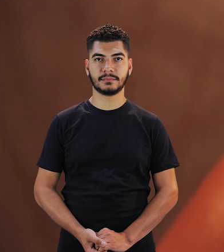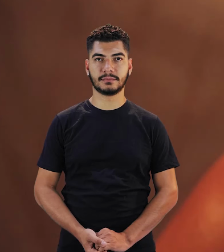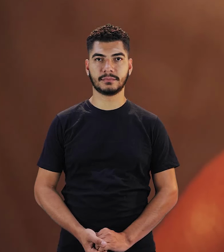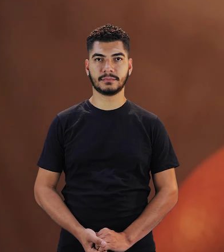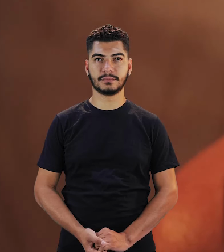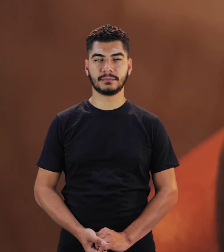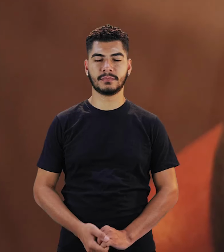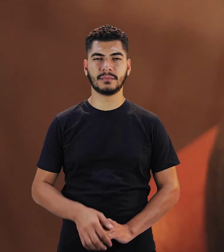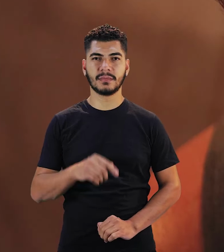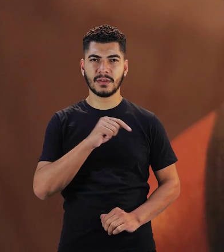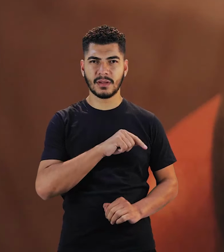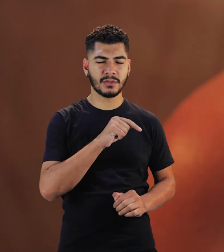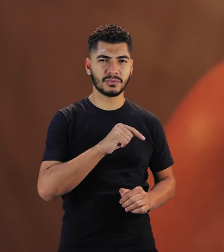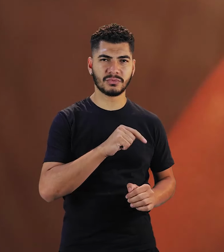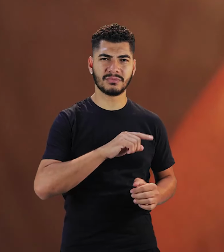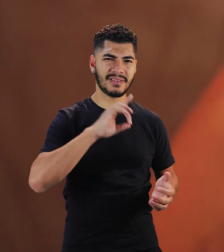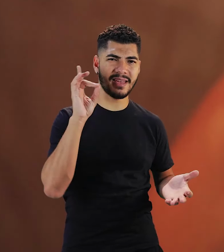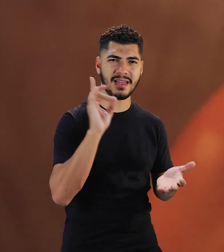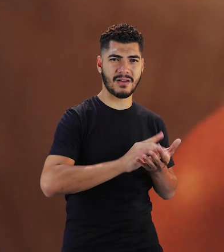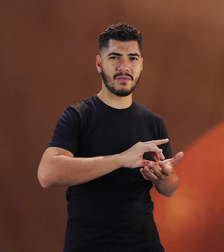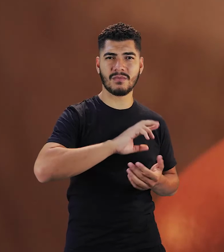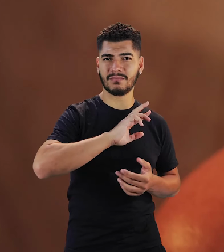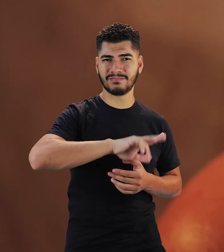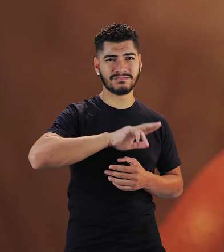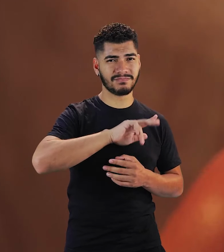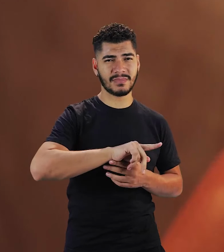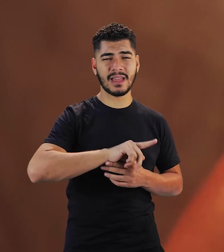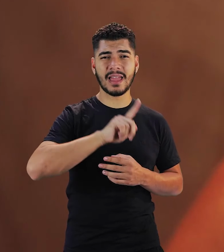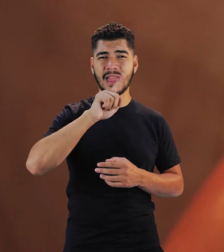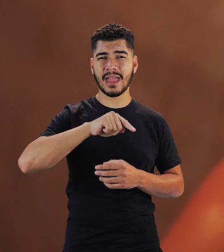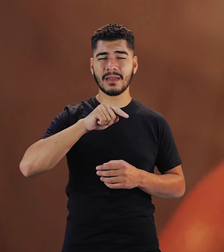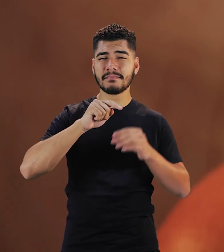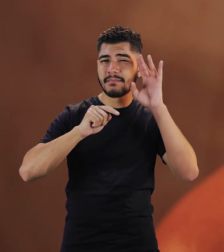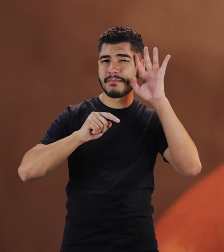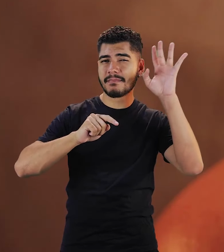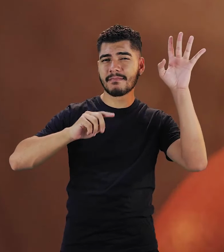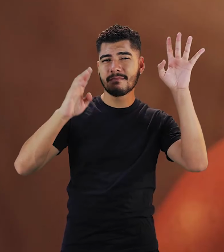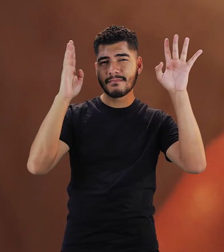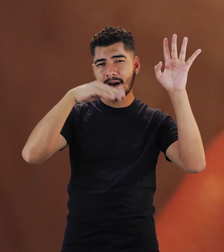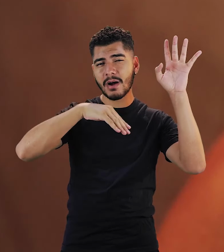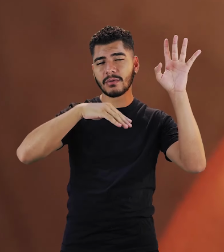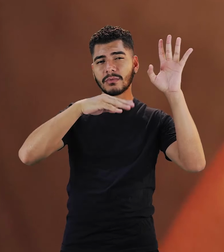O flagelo é irreal. É um sonho mau que vai desaparecer.